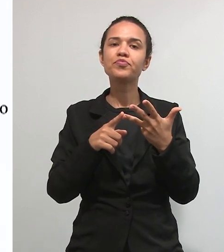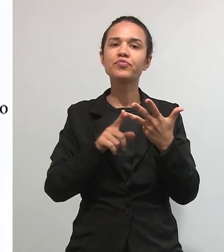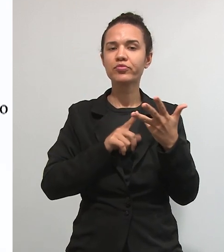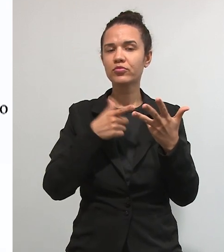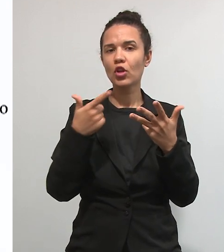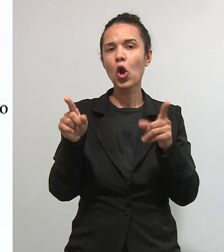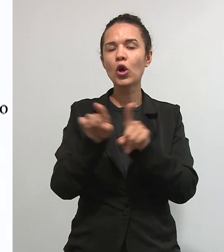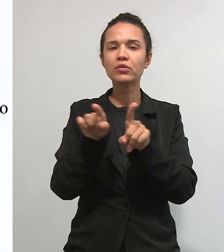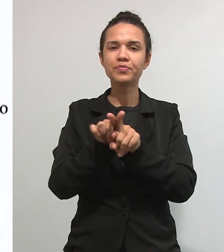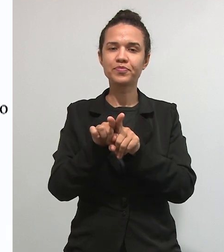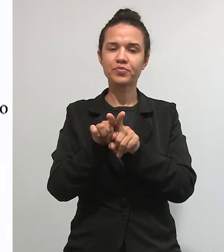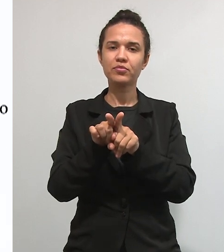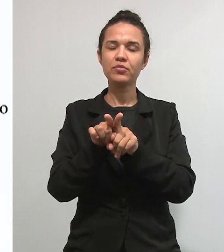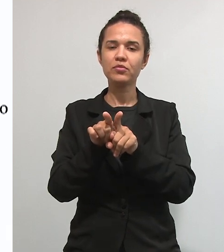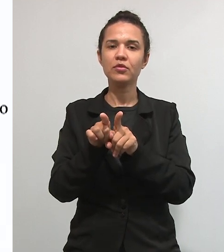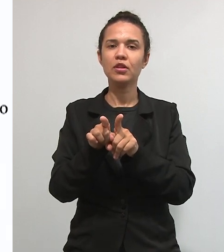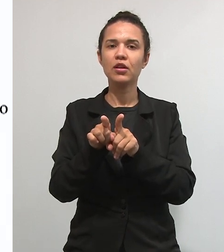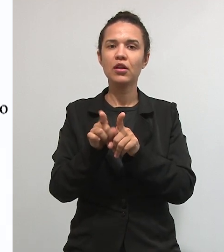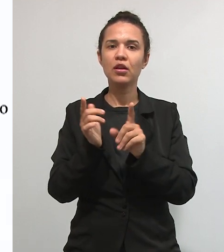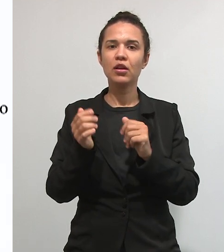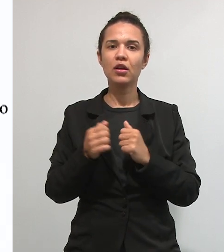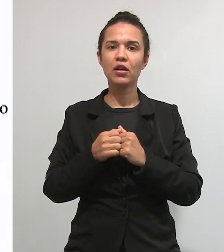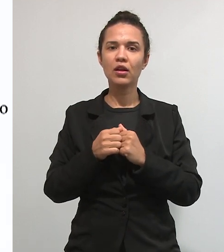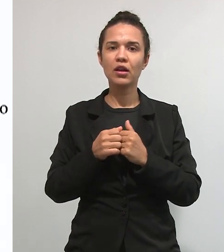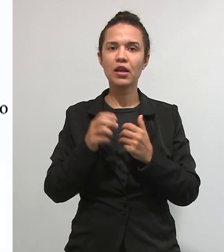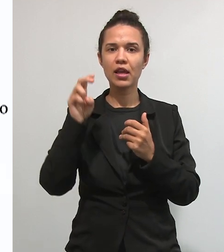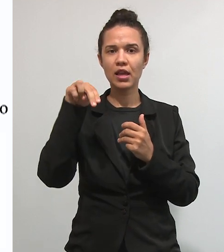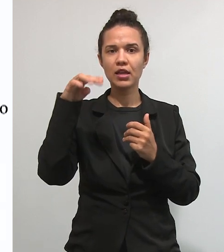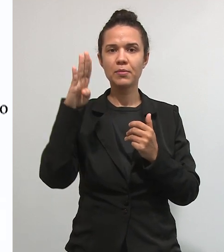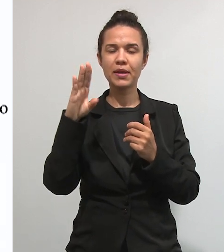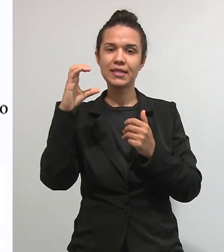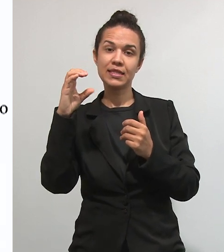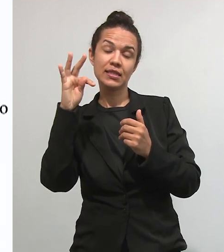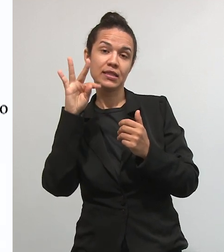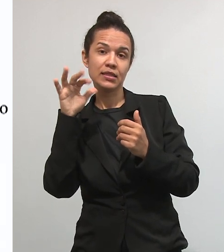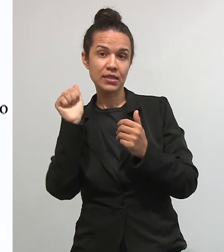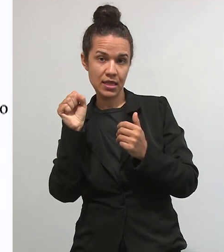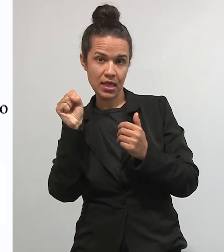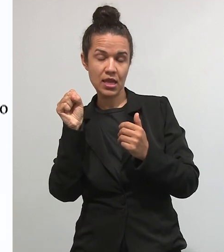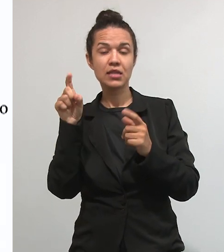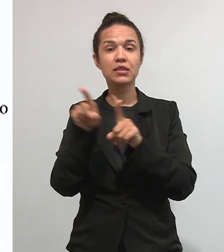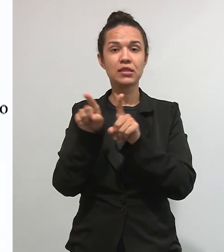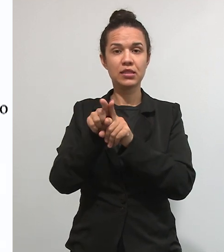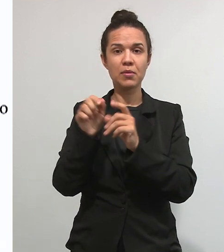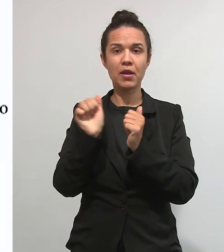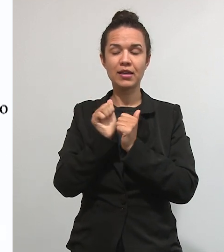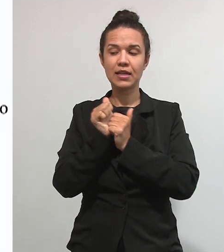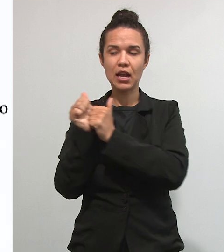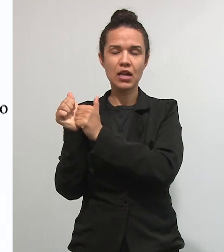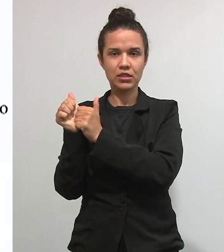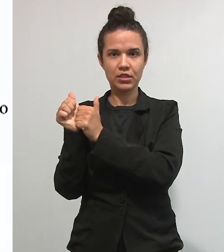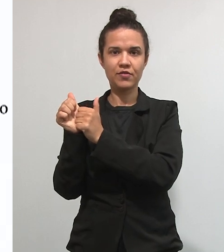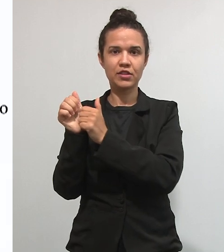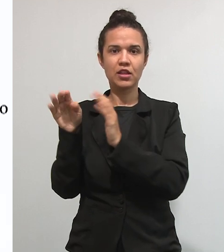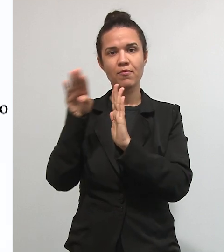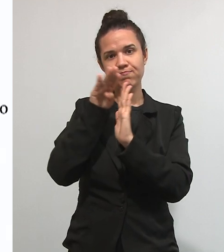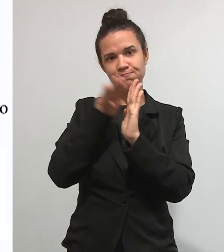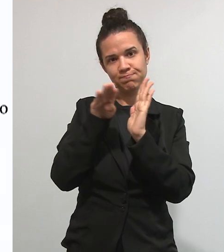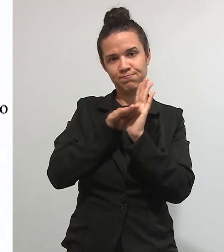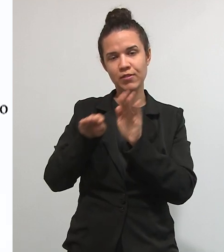Outra forma também de formalidade do registro contábil foi por meio das NBCTs e as convergências, né, o alinhamento às boas